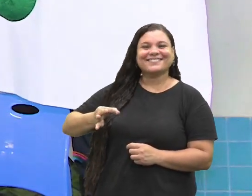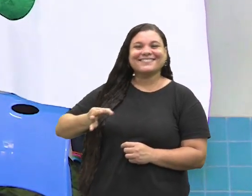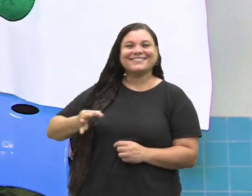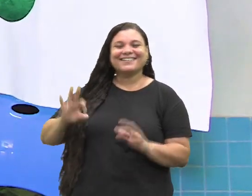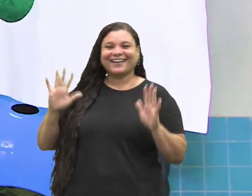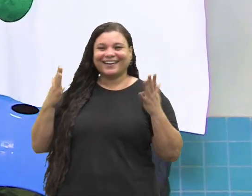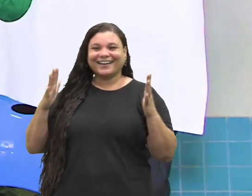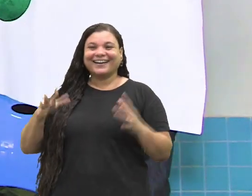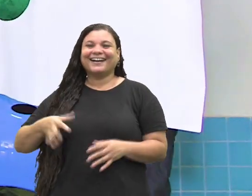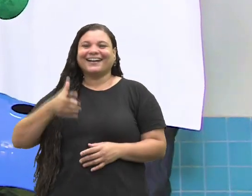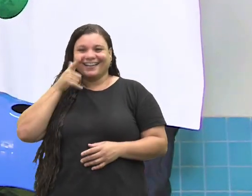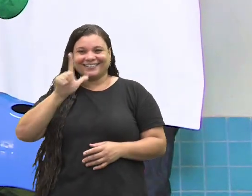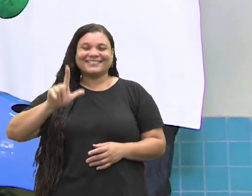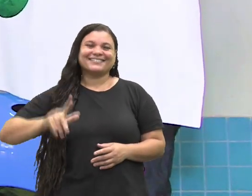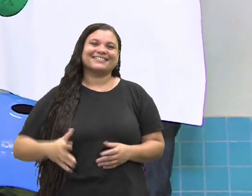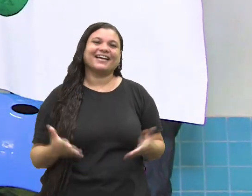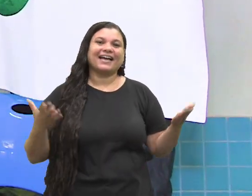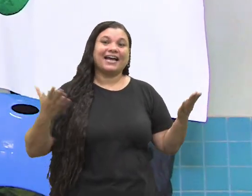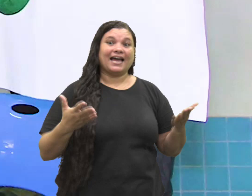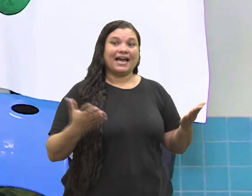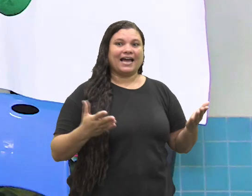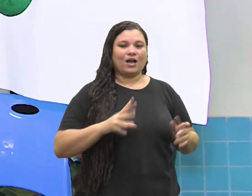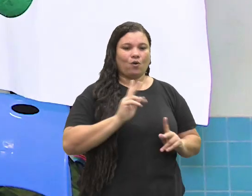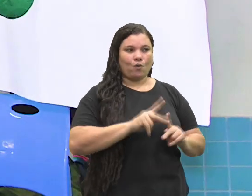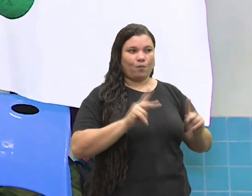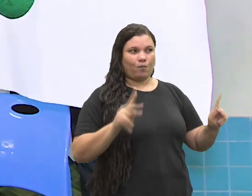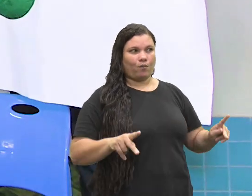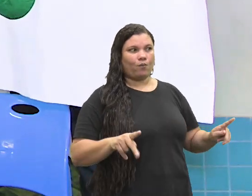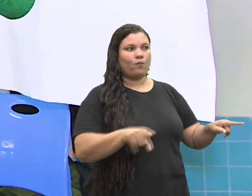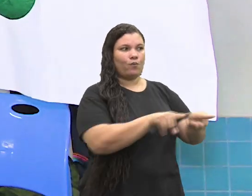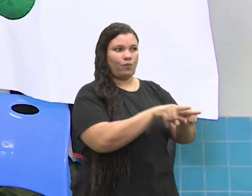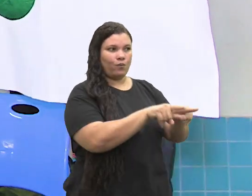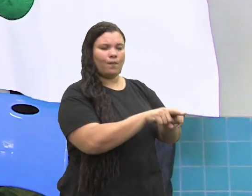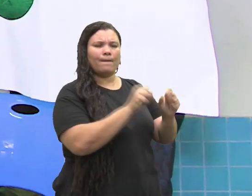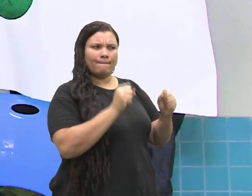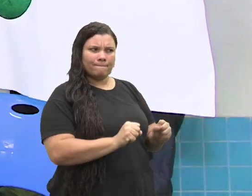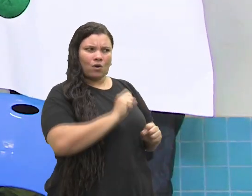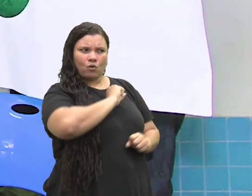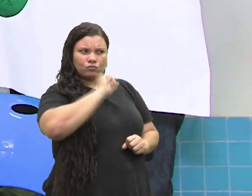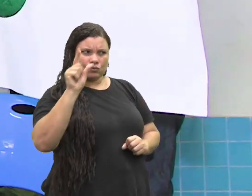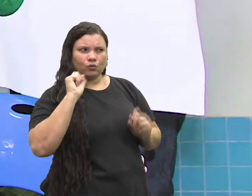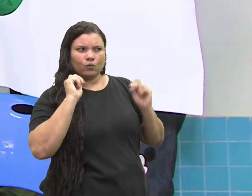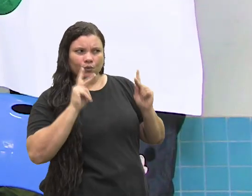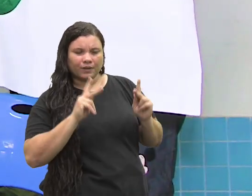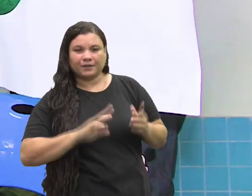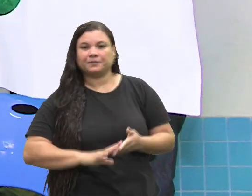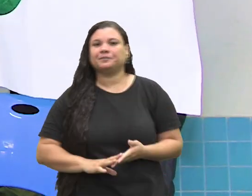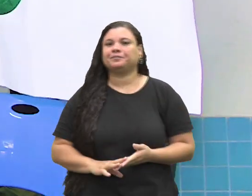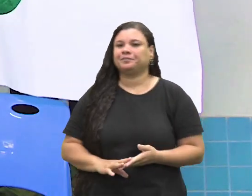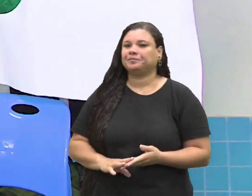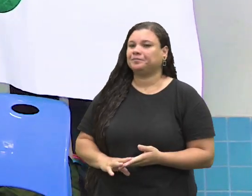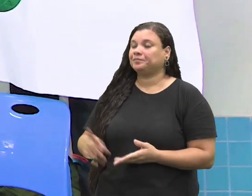Ai, Theo. Você também vai jogar, Karina? Vou jogar um, Theo. Será que eu vou acertar? Sim. Ai, vamos ver.